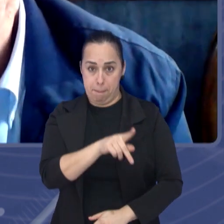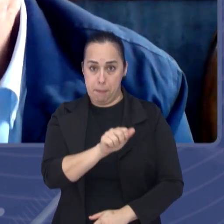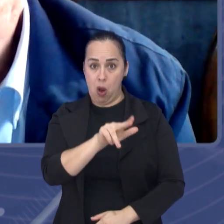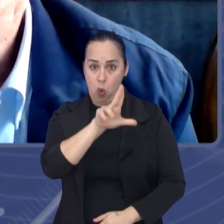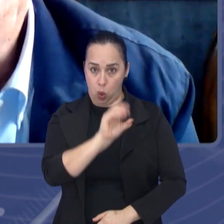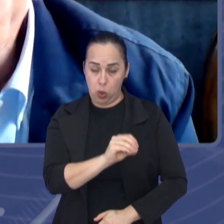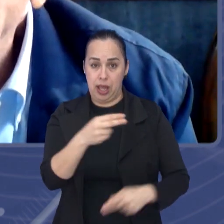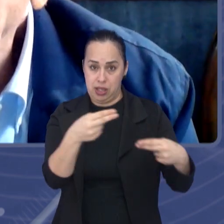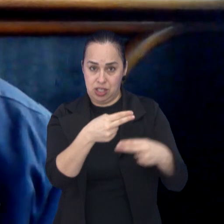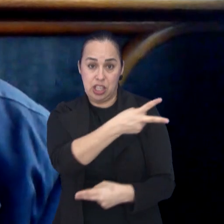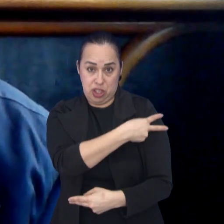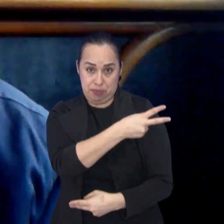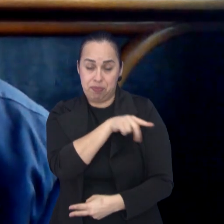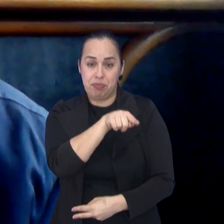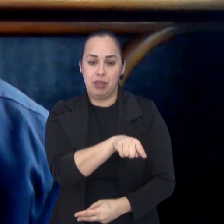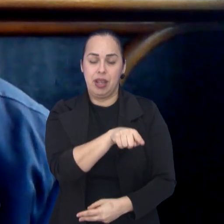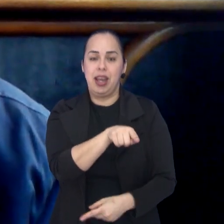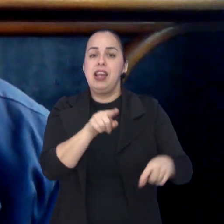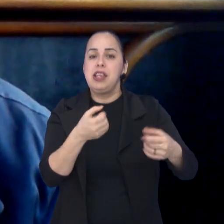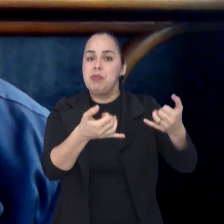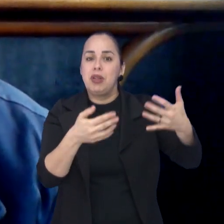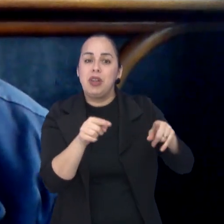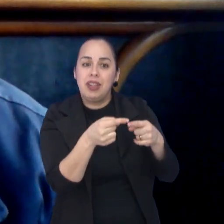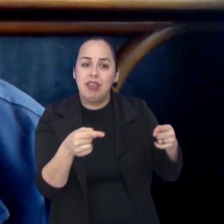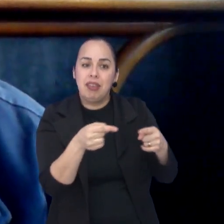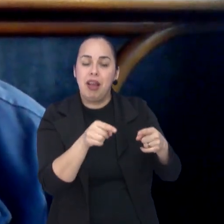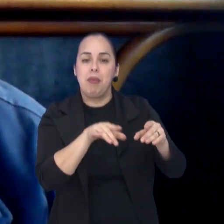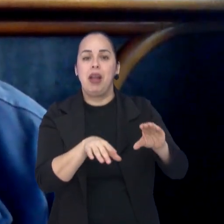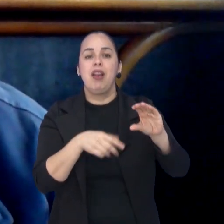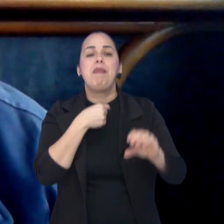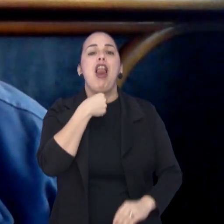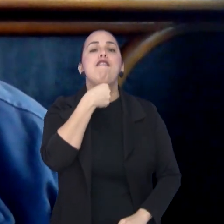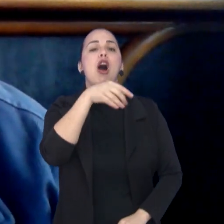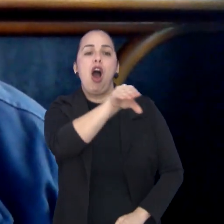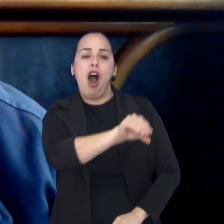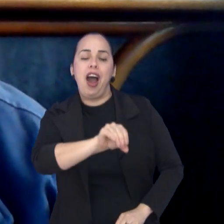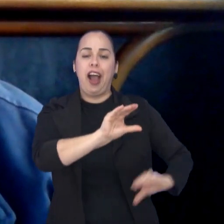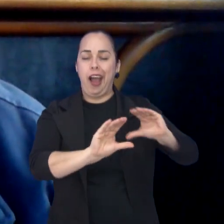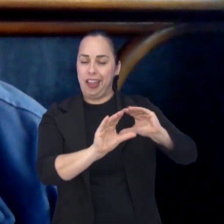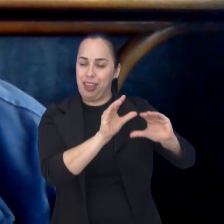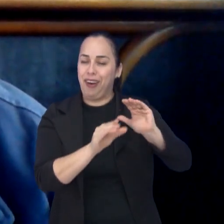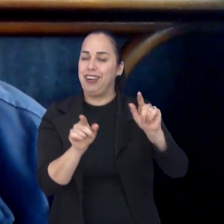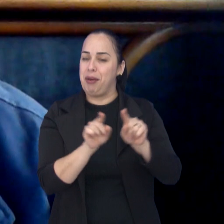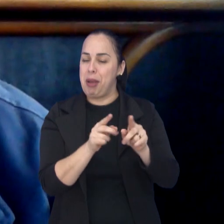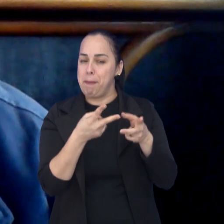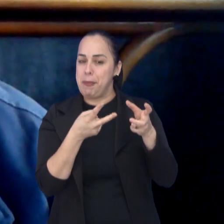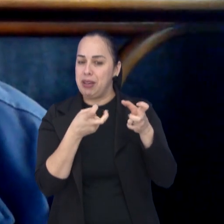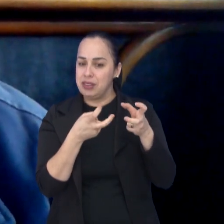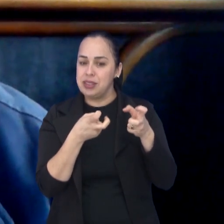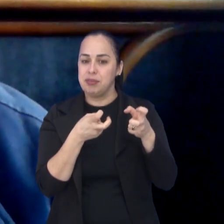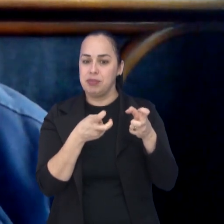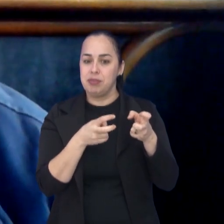tempo, ele disse que era músico, pela voz dele deve ser músico, cantor também. Todo músico,